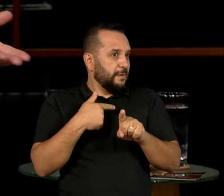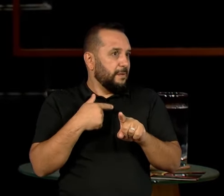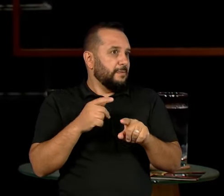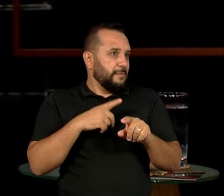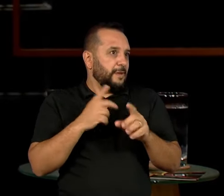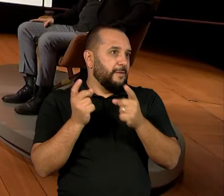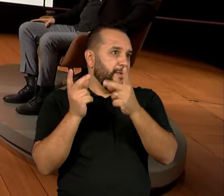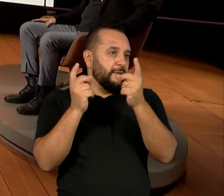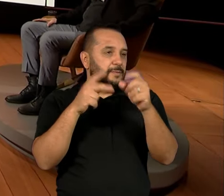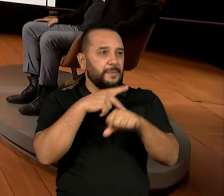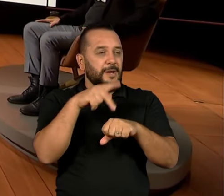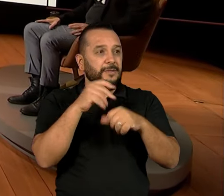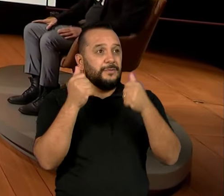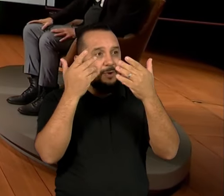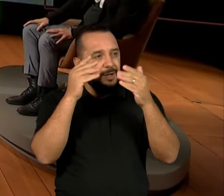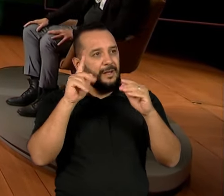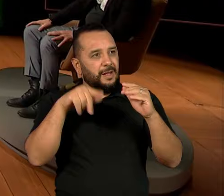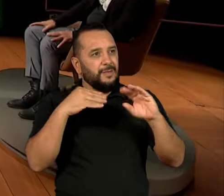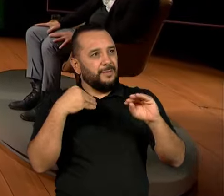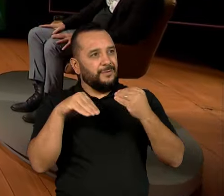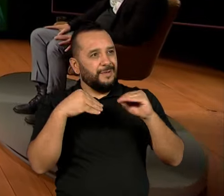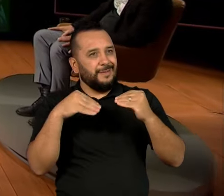novela.